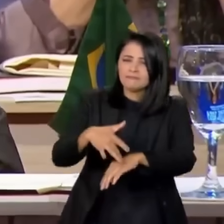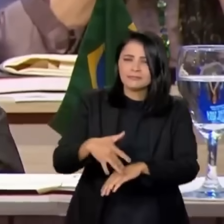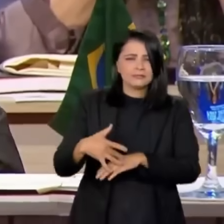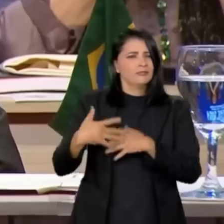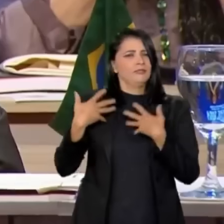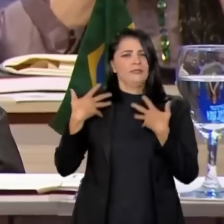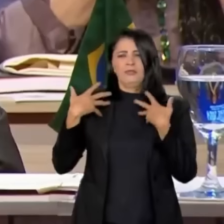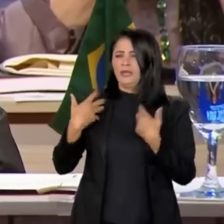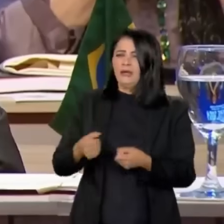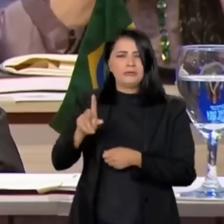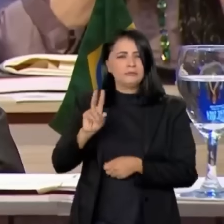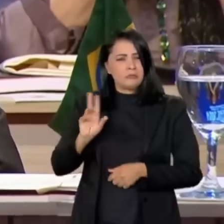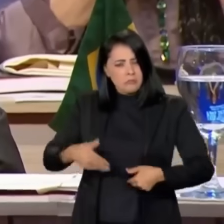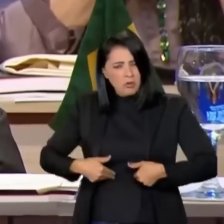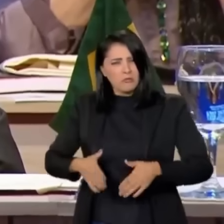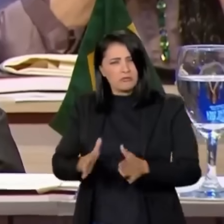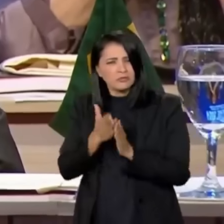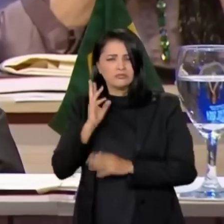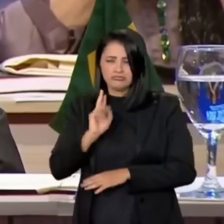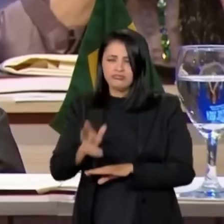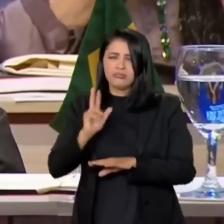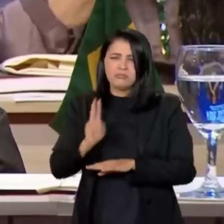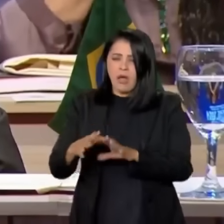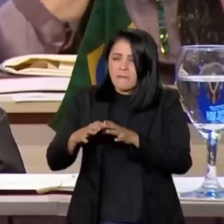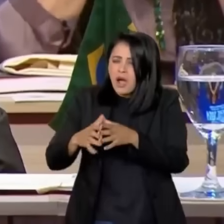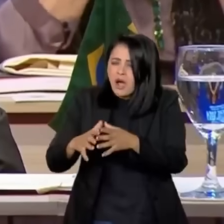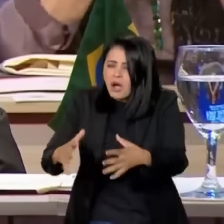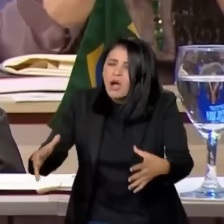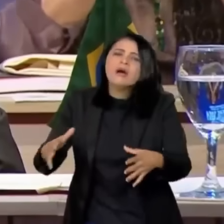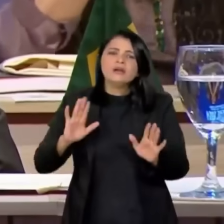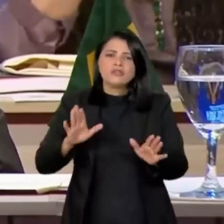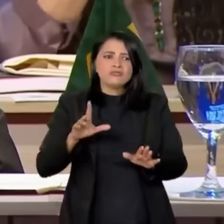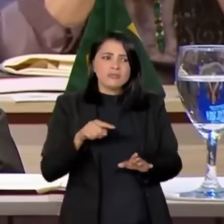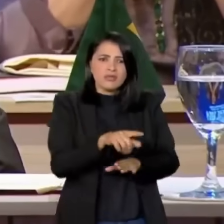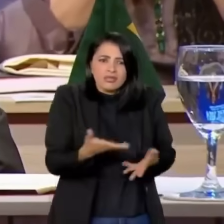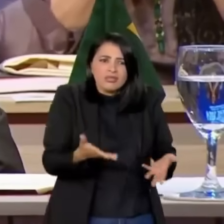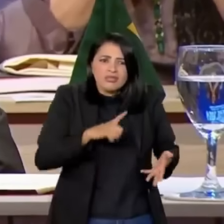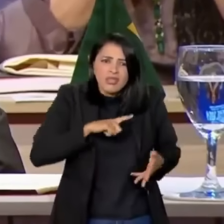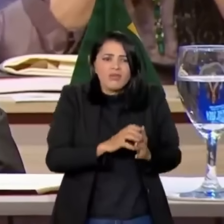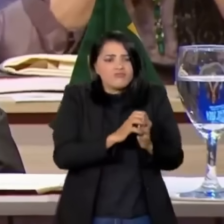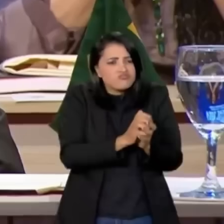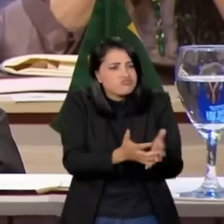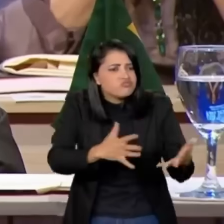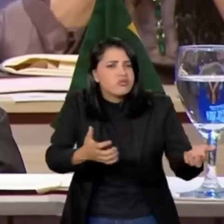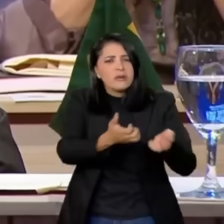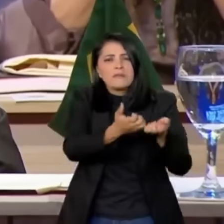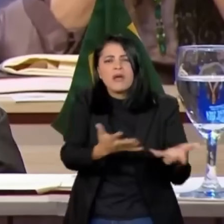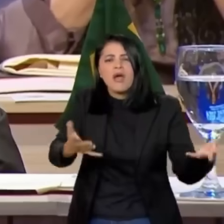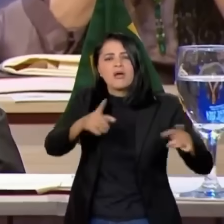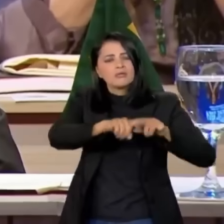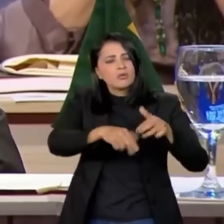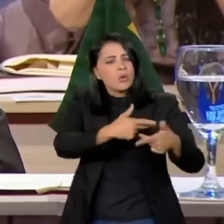a persistência da fome e da pobreza, quando temos à disposição tanta abundância, tantos